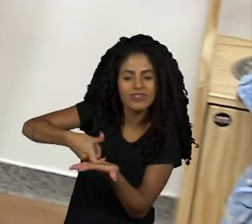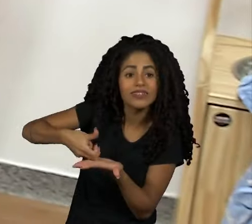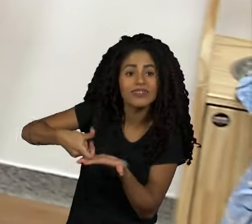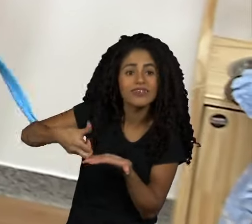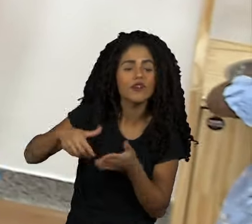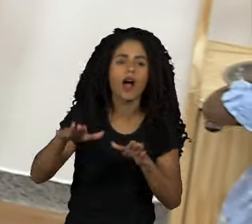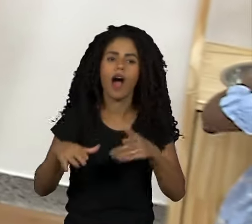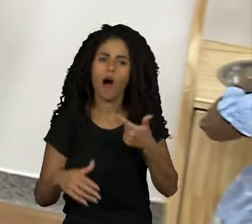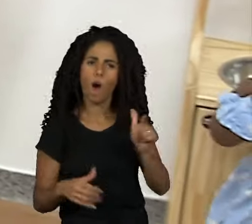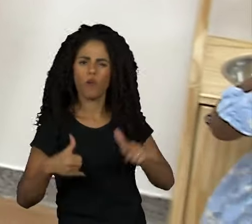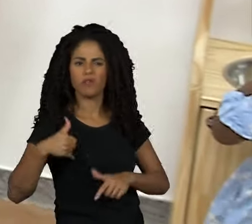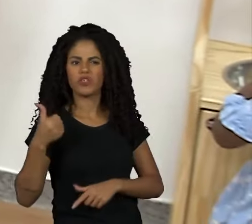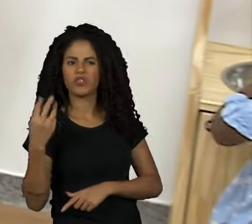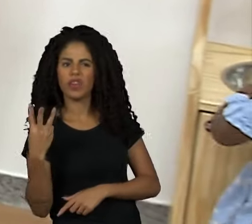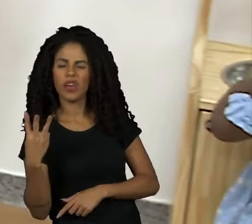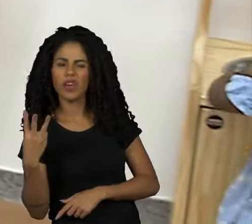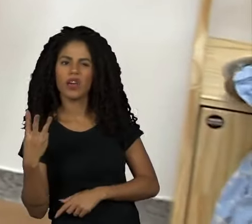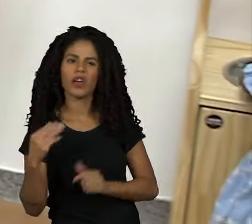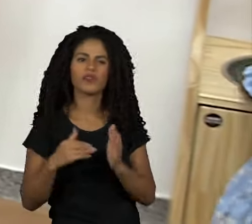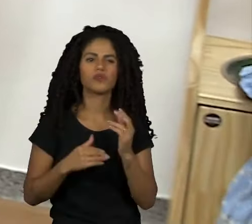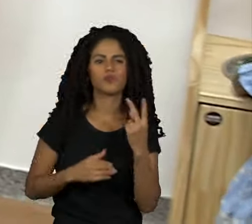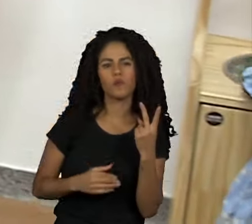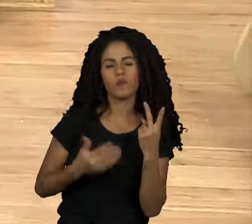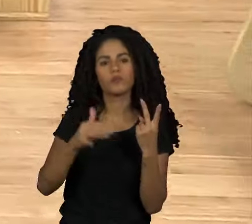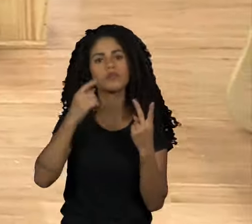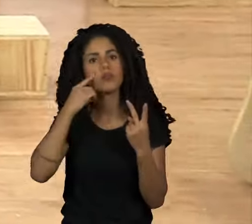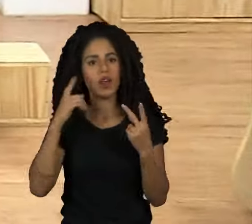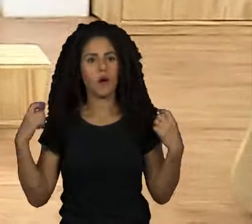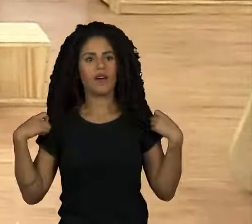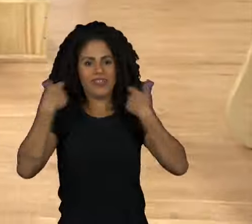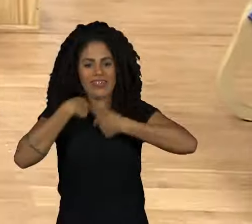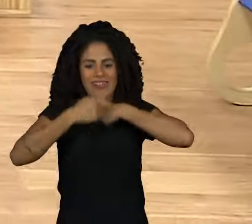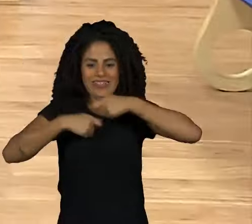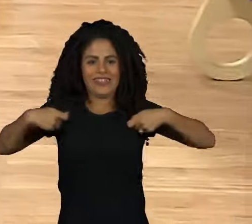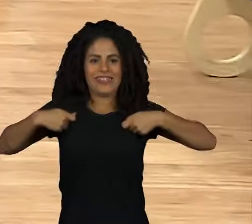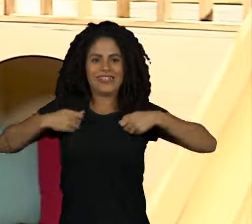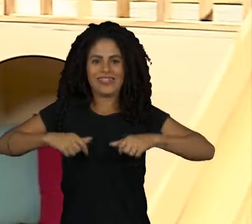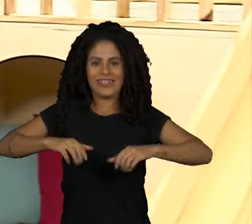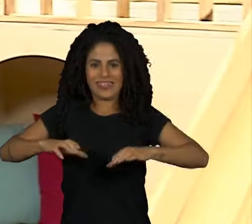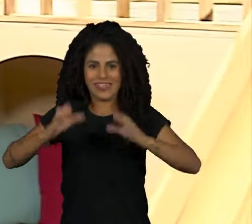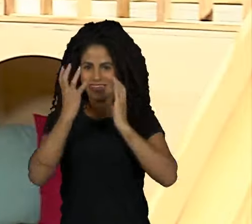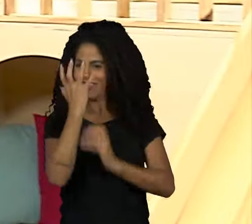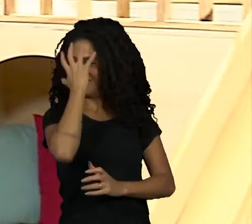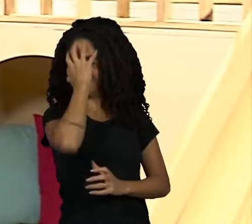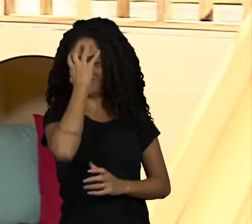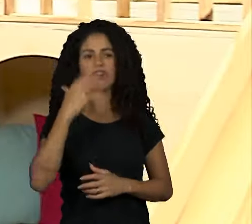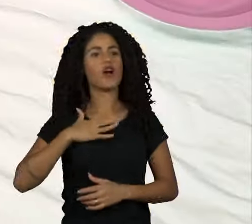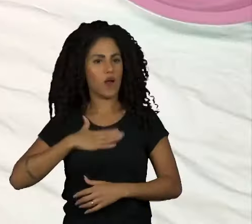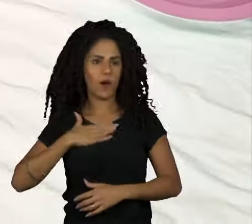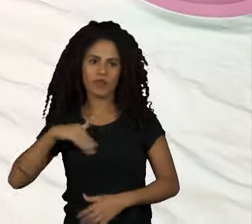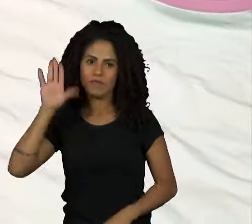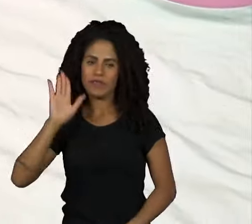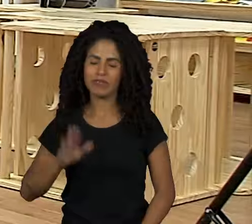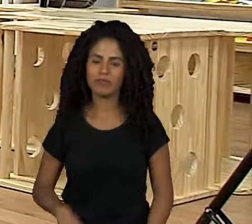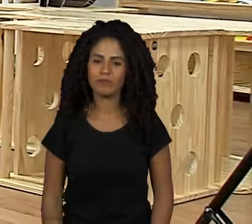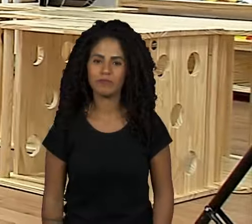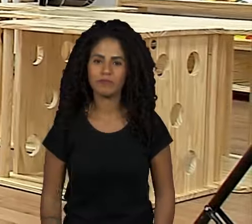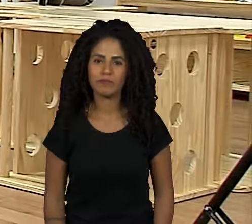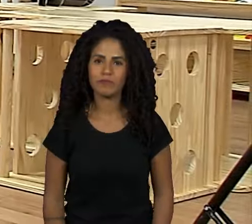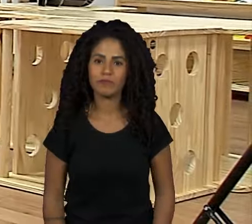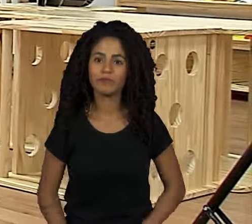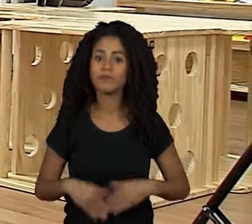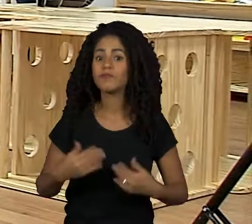de 3, 2 anos e meio, elas gostam muito das capas, das fantasias, de brincar de faz de conta, que elas já estão nessa parte mais lúdica.